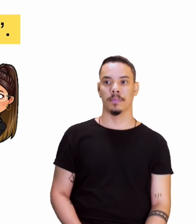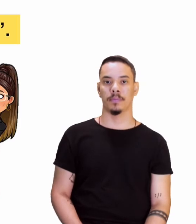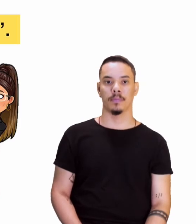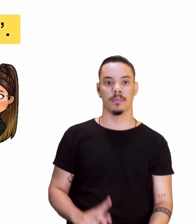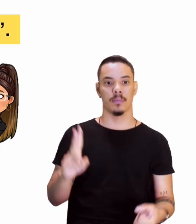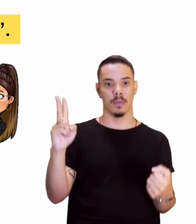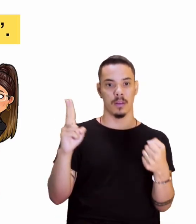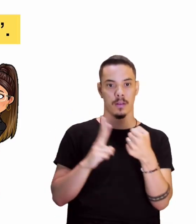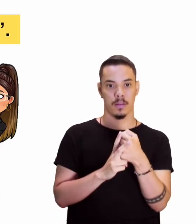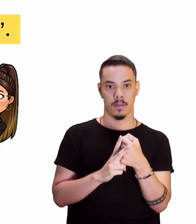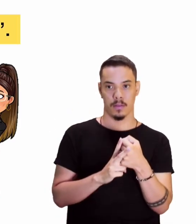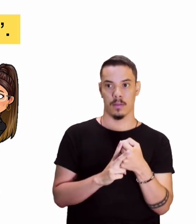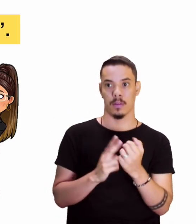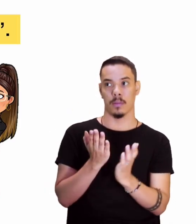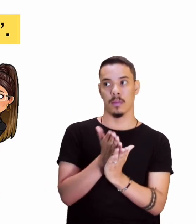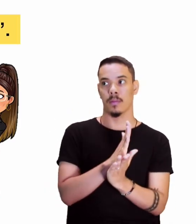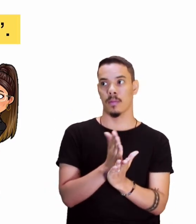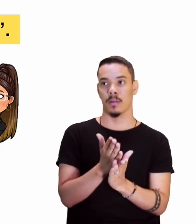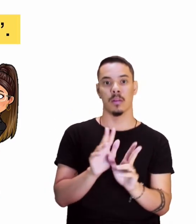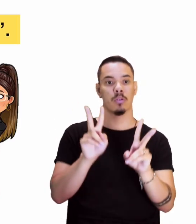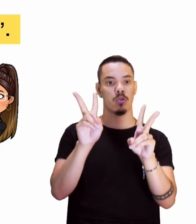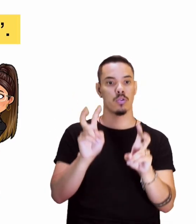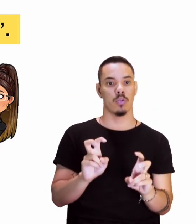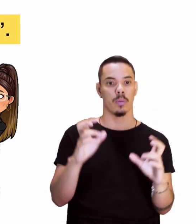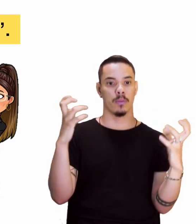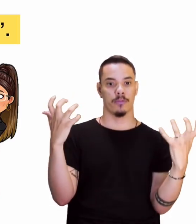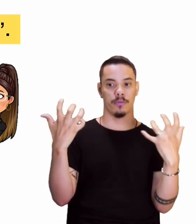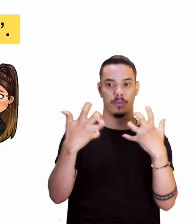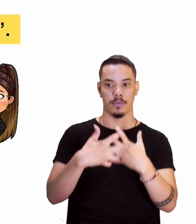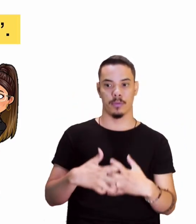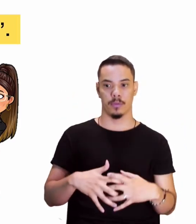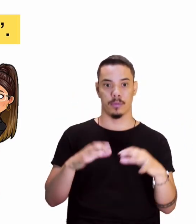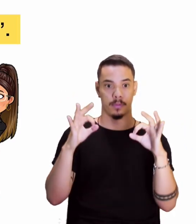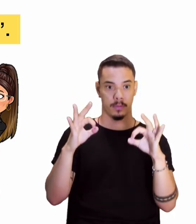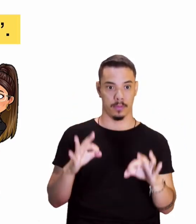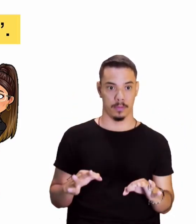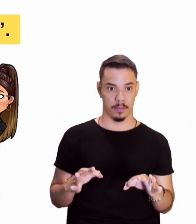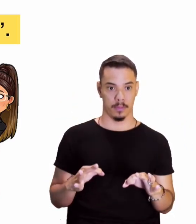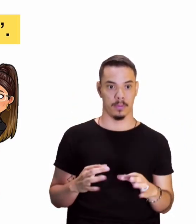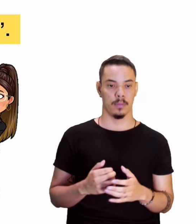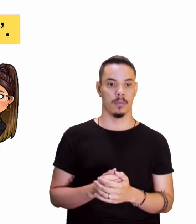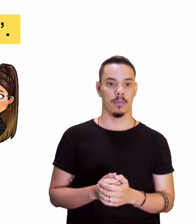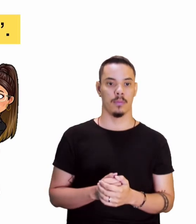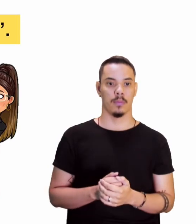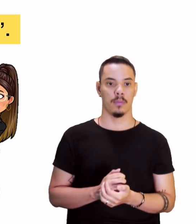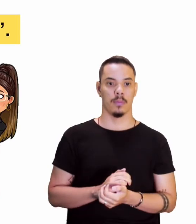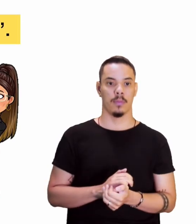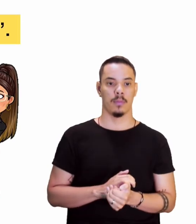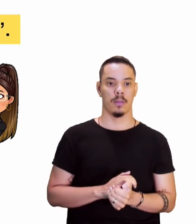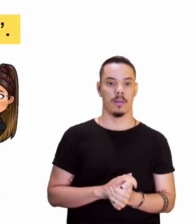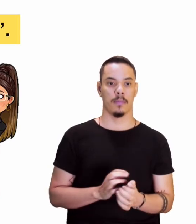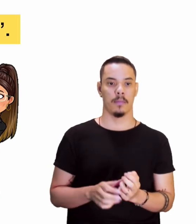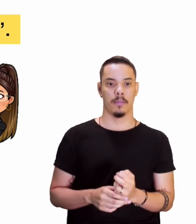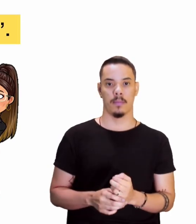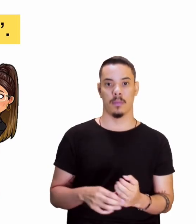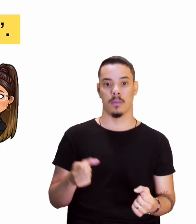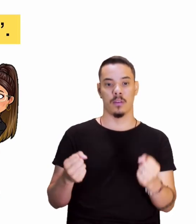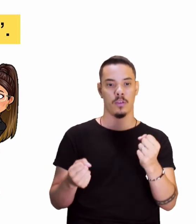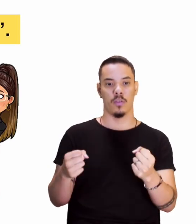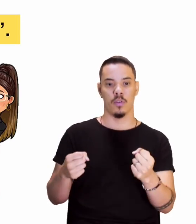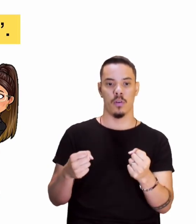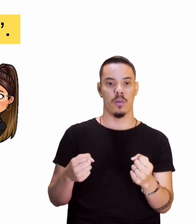Verbo intransitivo, no sentido de funcionar corretamente. Vamos ver aqui, ó. O freio do